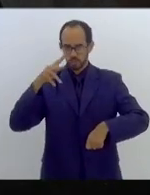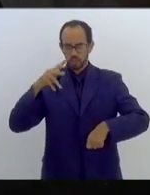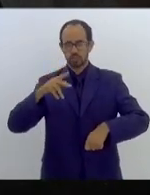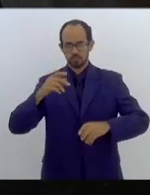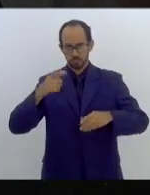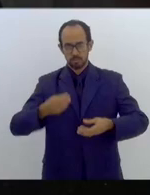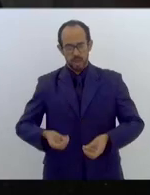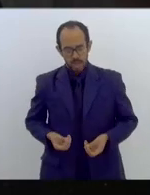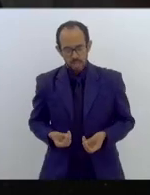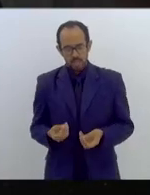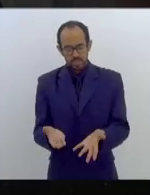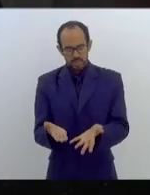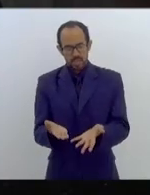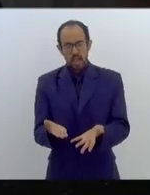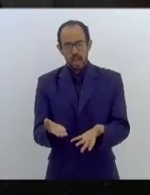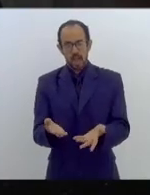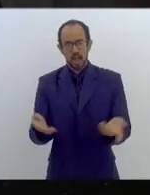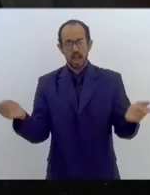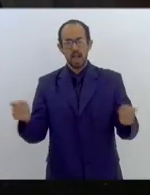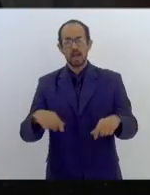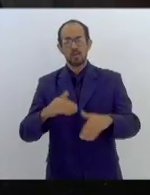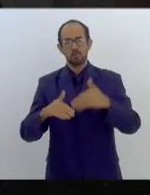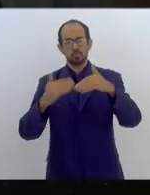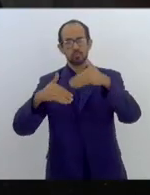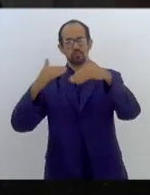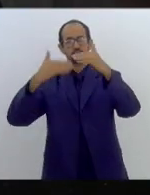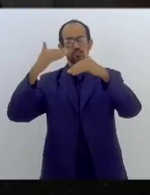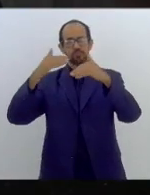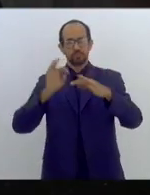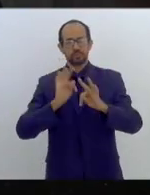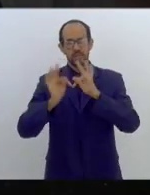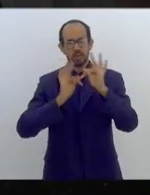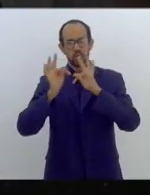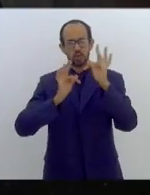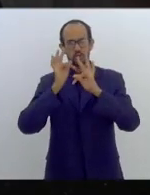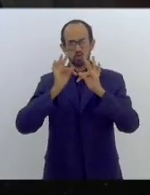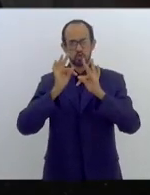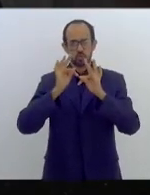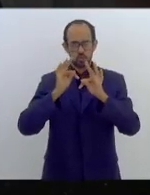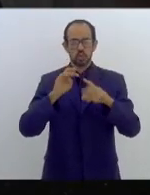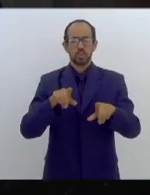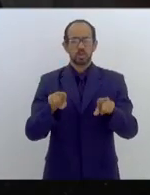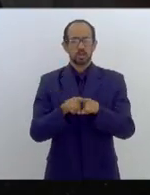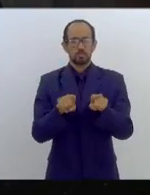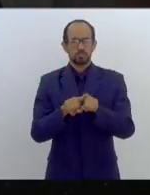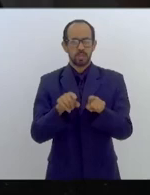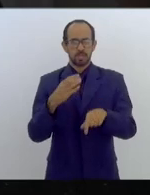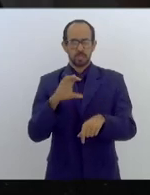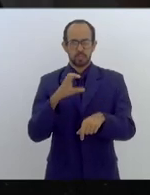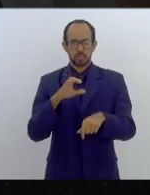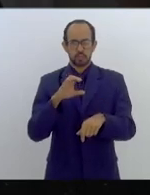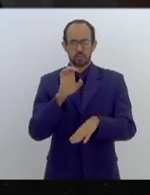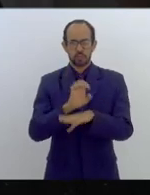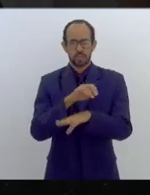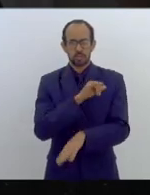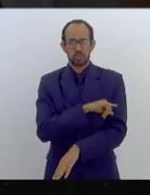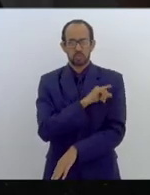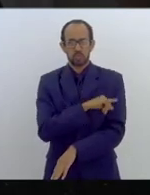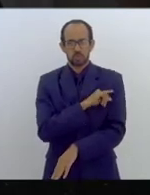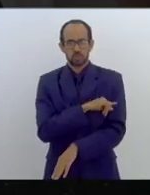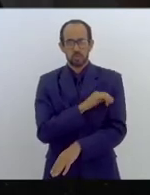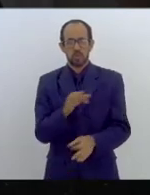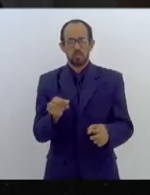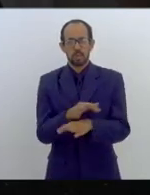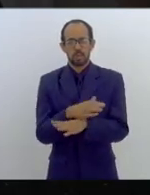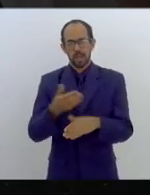dar régua e compasso a uma agenda de desenvolvimento científico, tecnológico e da inovação no nosso Estado. Enfim, queria completar minha manifestação